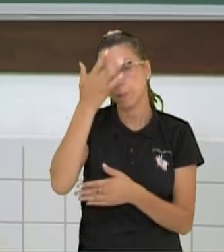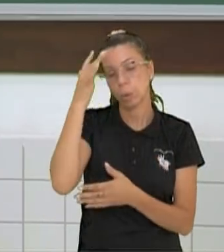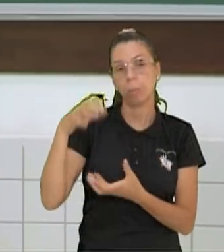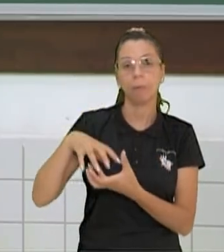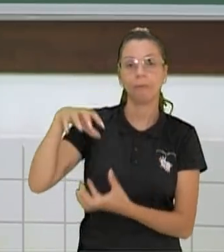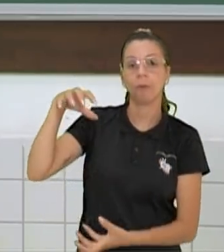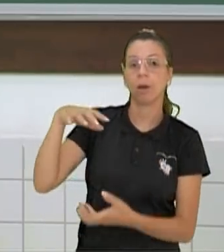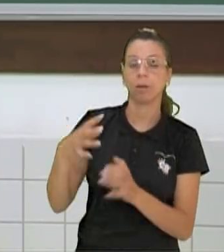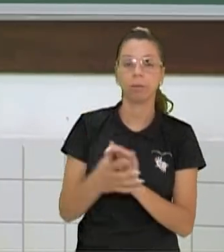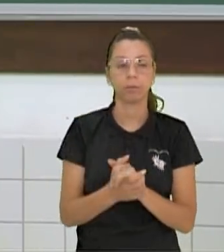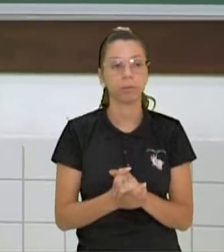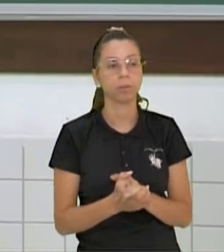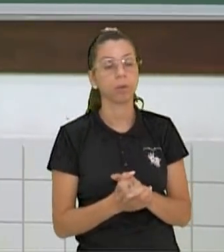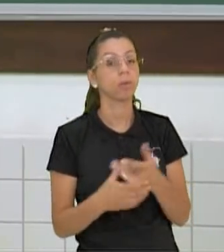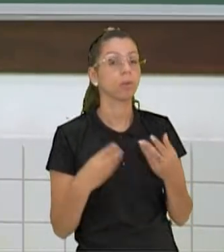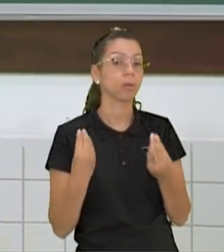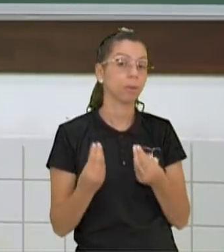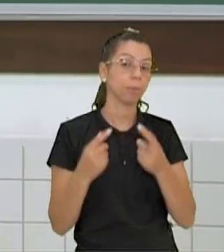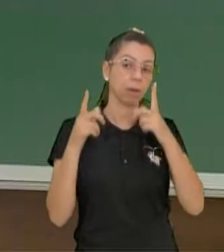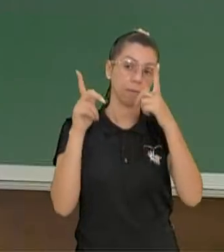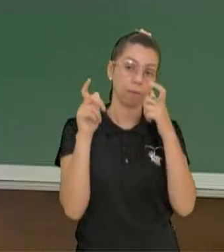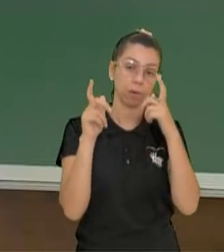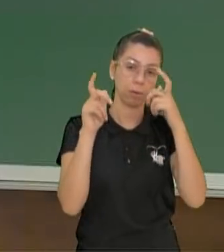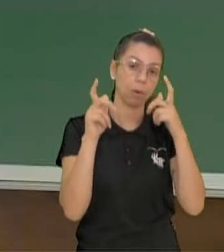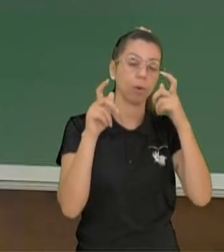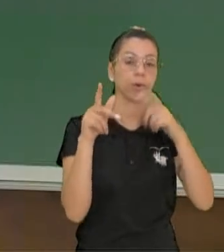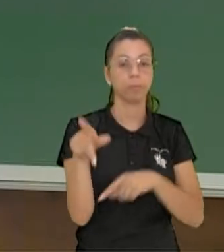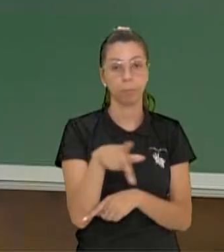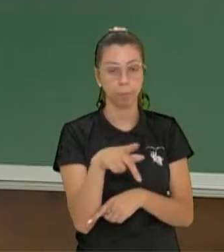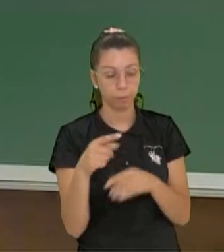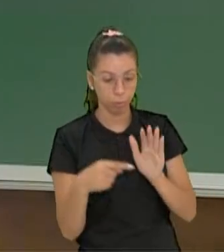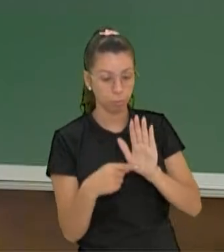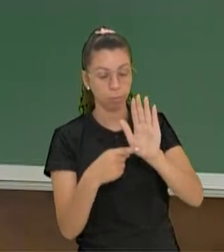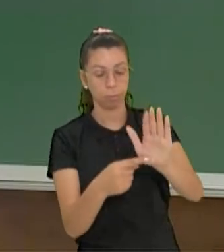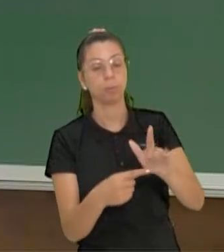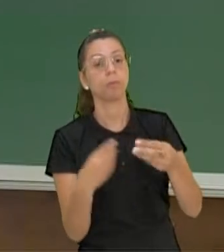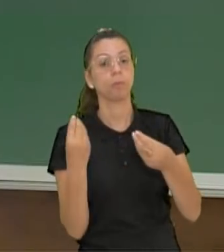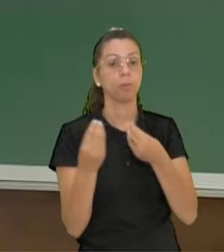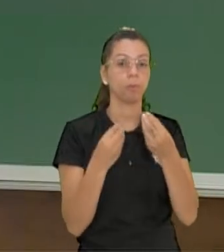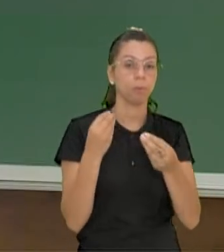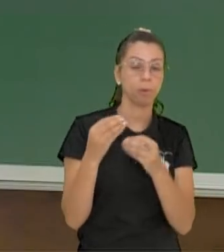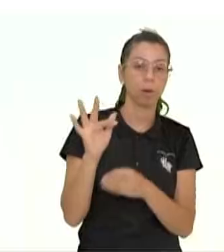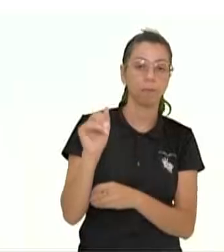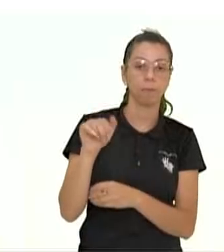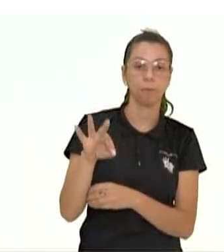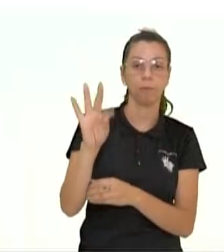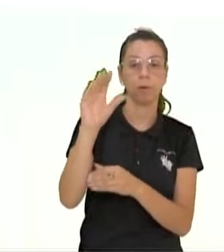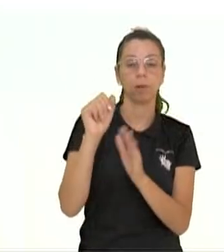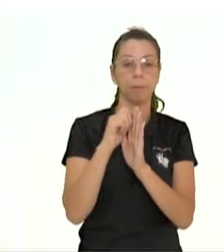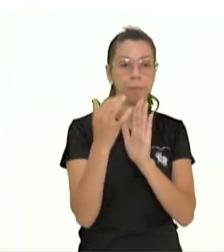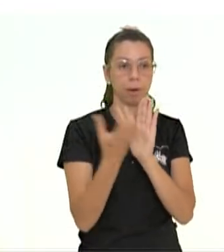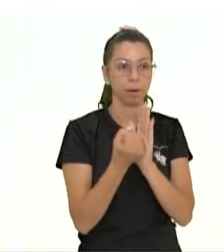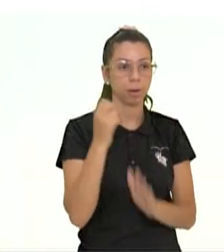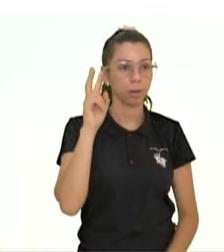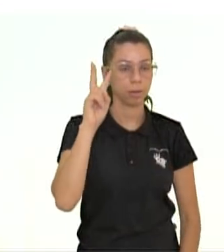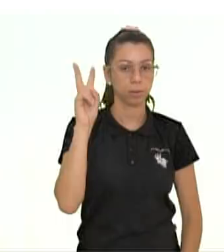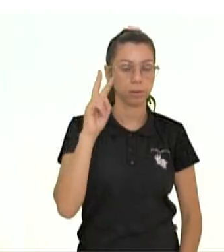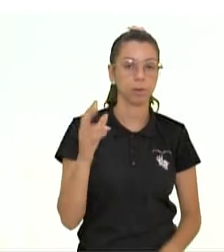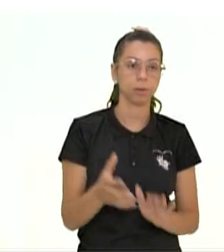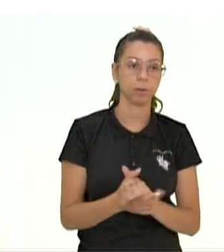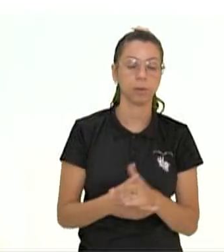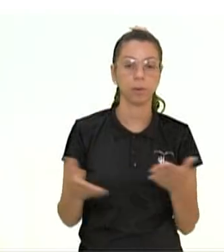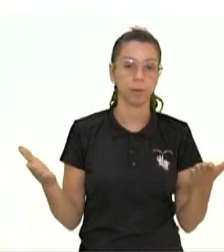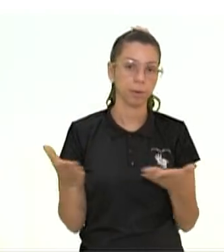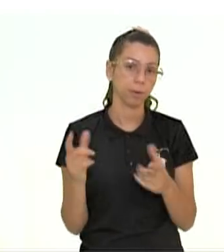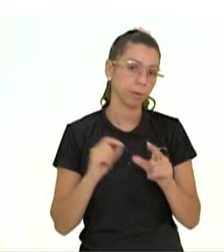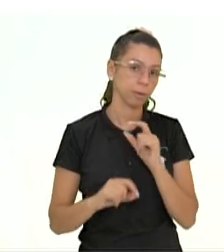antigas, com a fotografia, que o professor Roberto mostrou, com as fontes históricas. Ok? E aí os